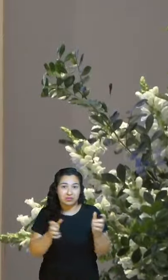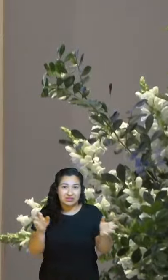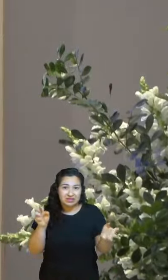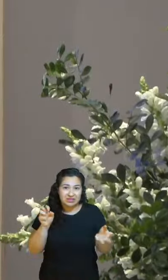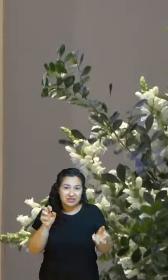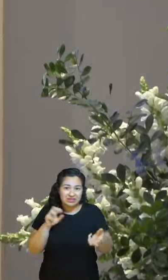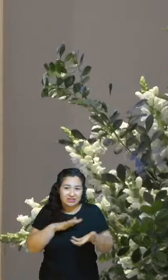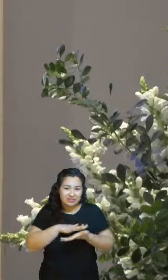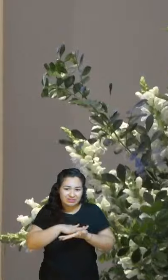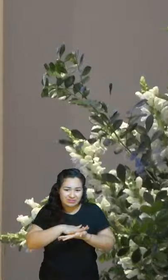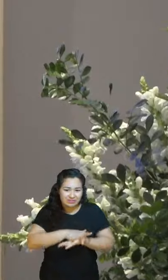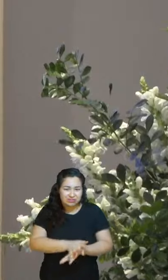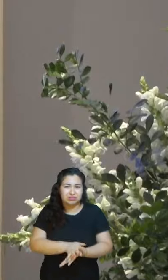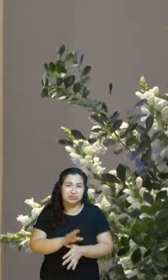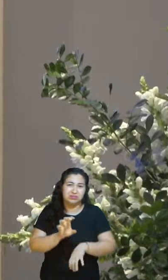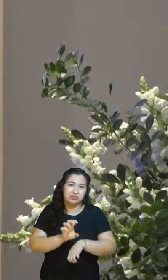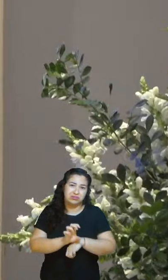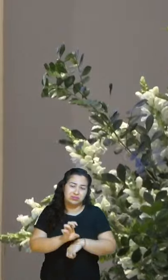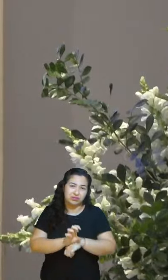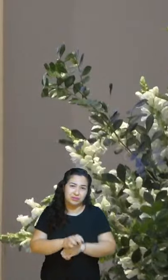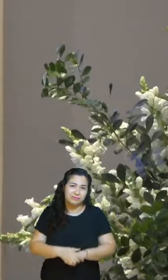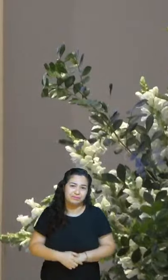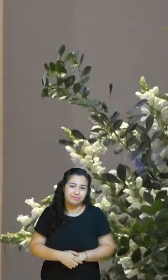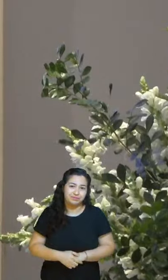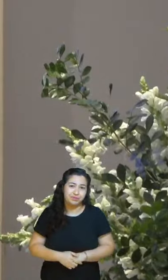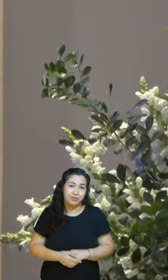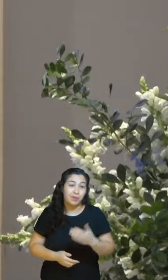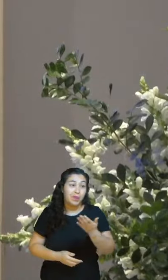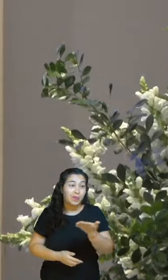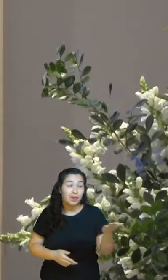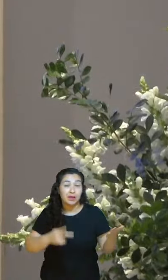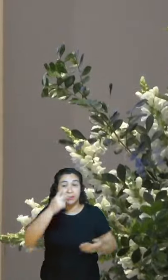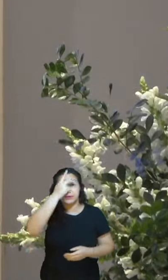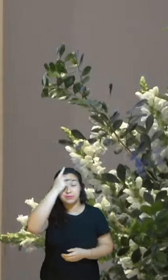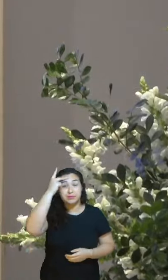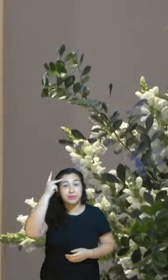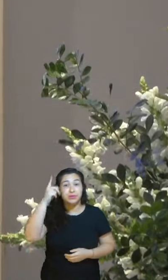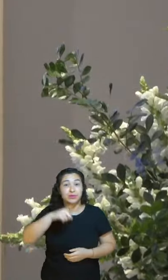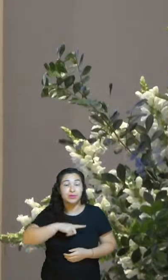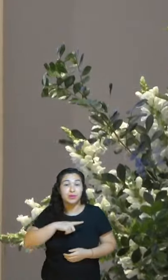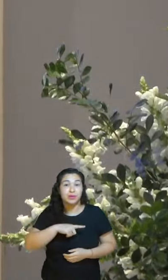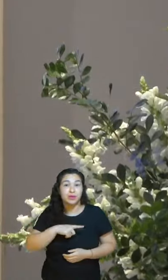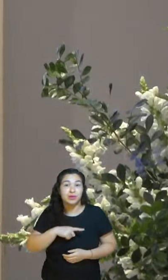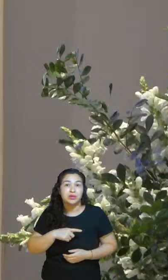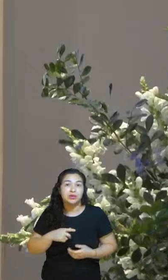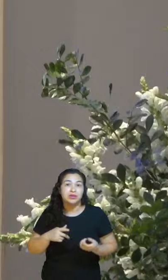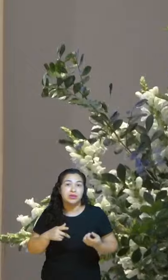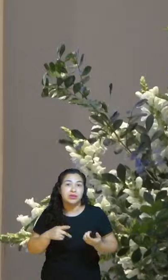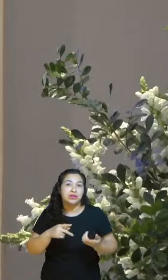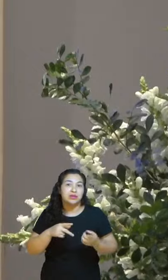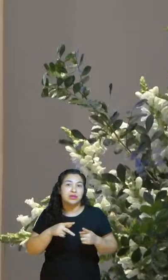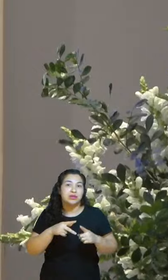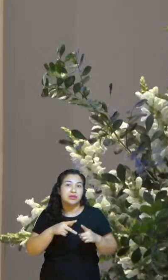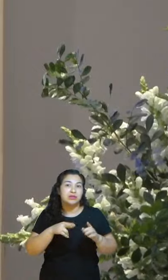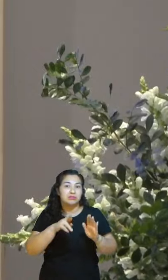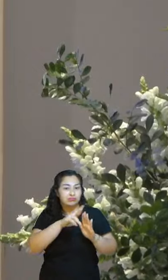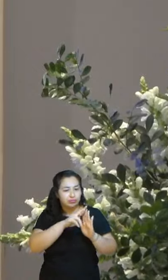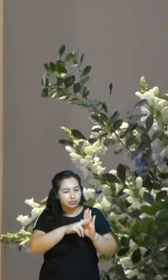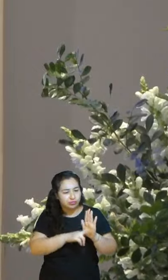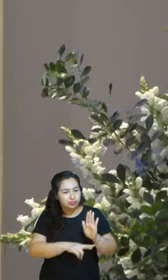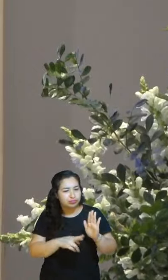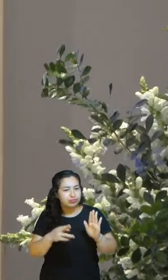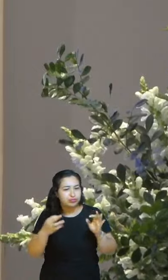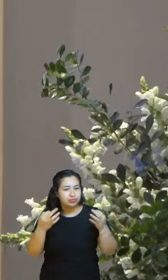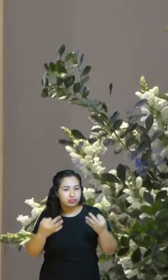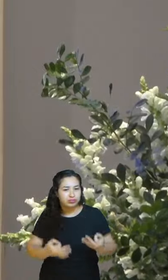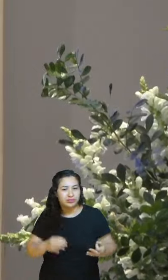Estado um estado cada vez mais opressor mais regul mas ele é reg regulamen e